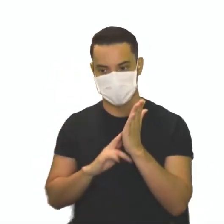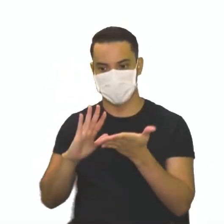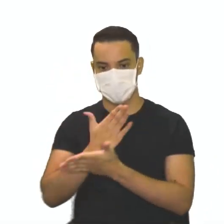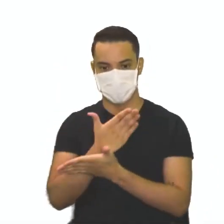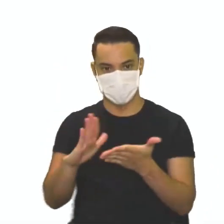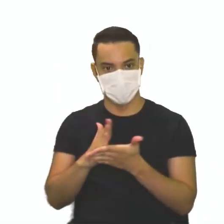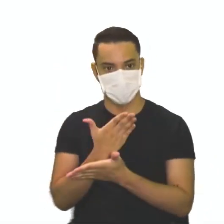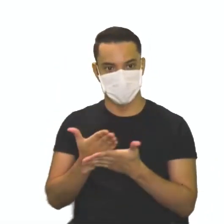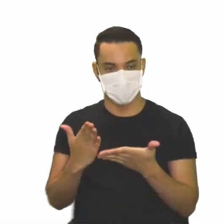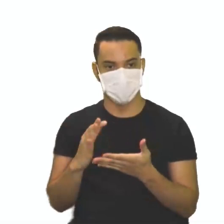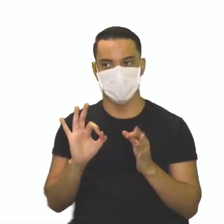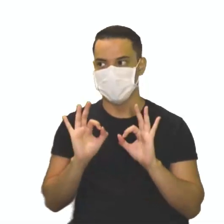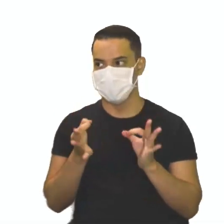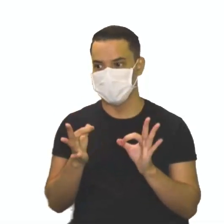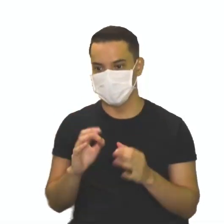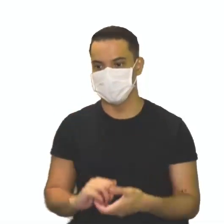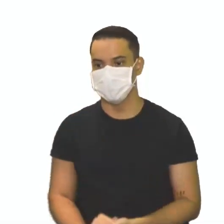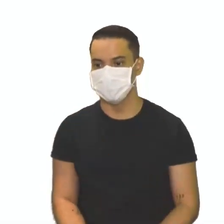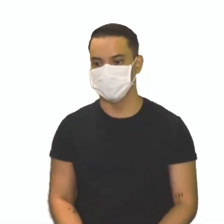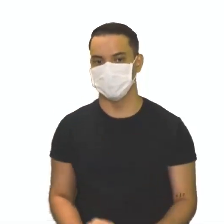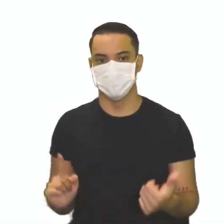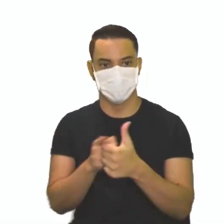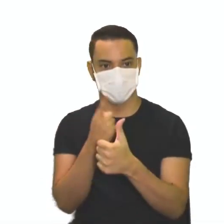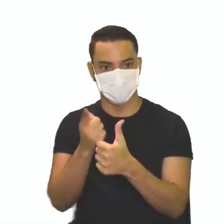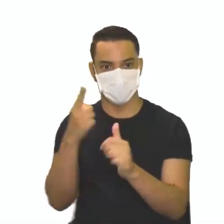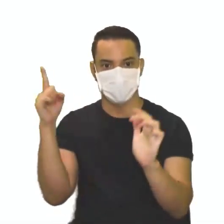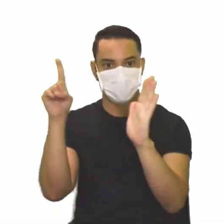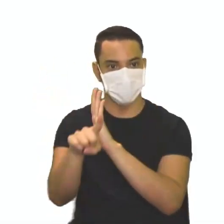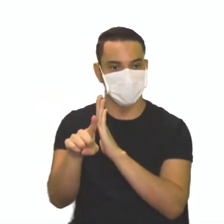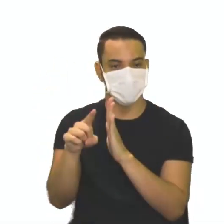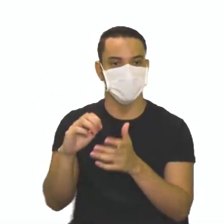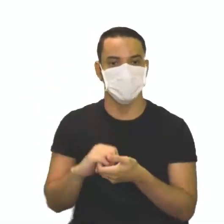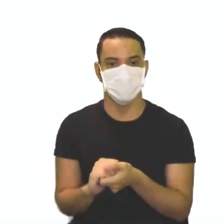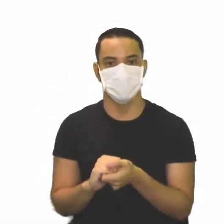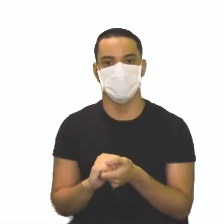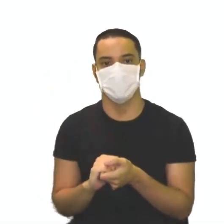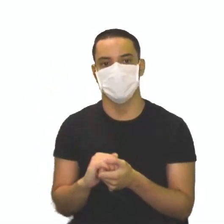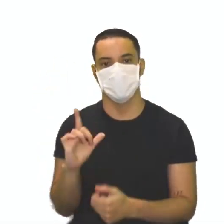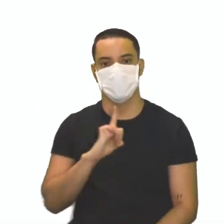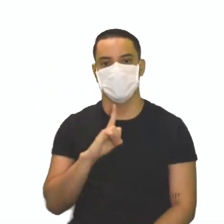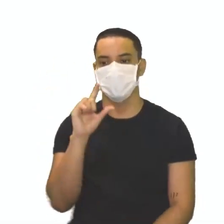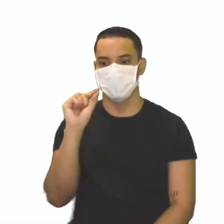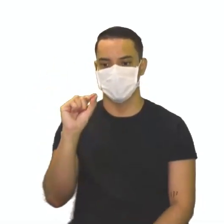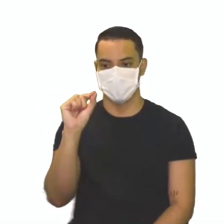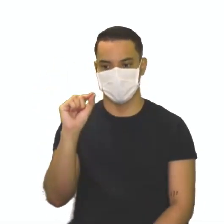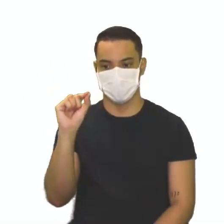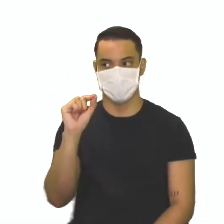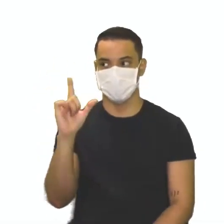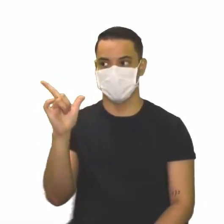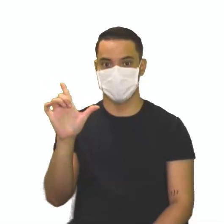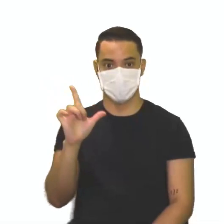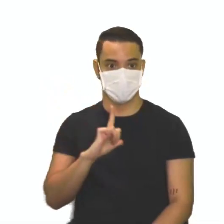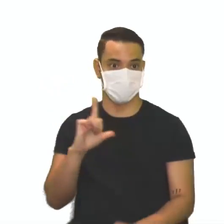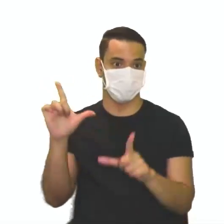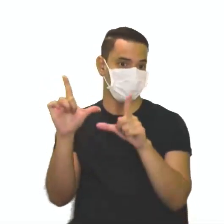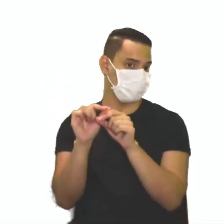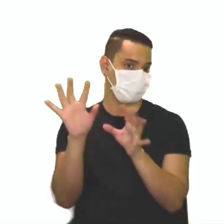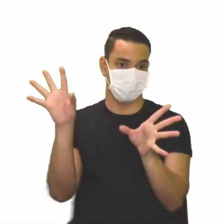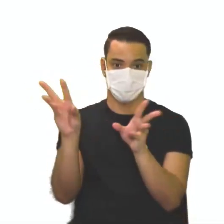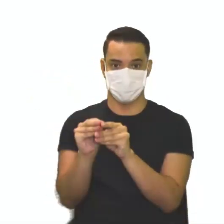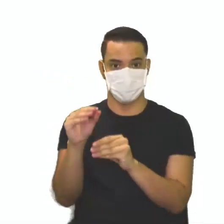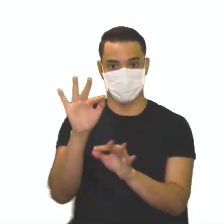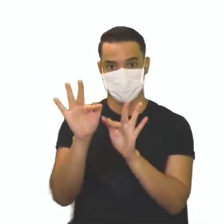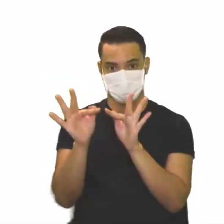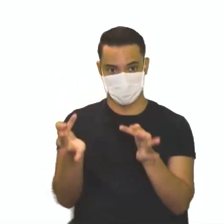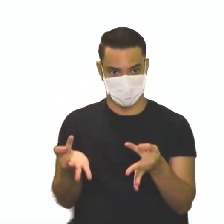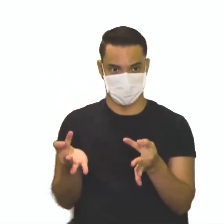Então, pessoal, olha só, primeira questão. Olha aqui uma questão pequenininha para a gente